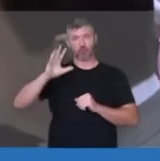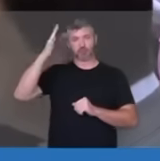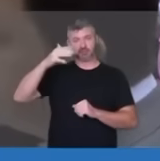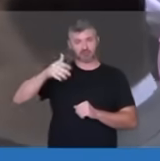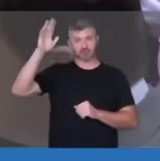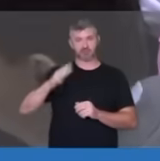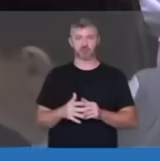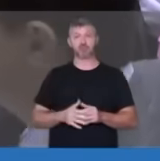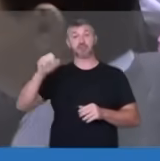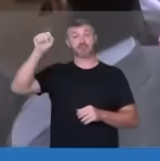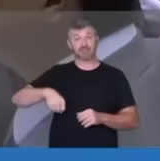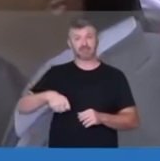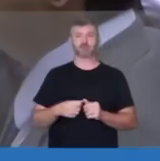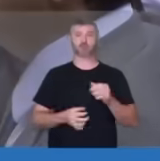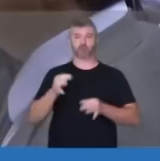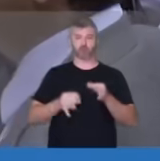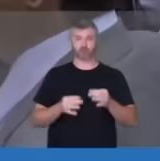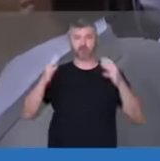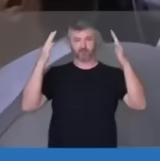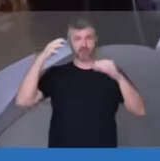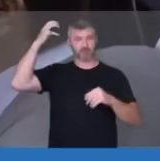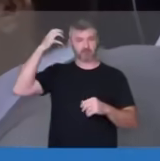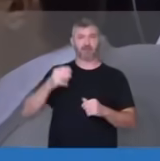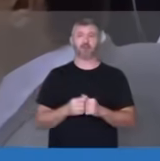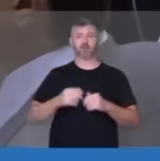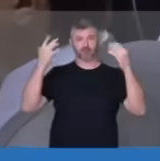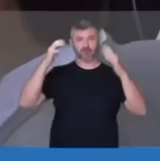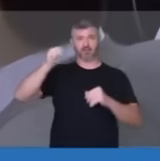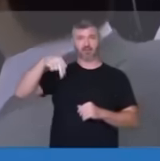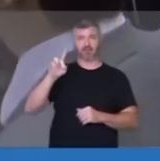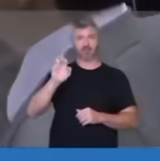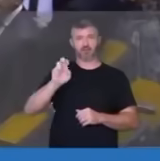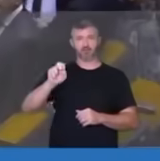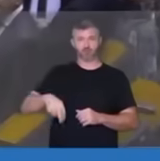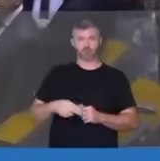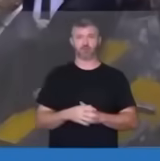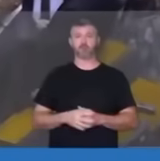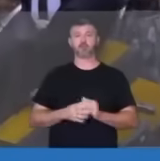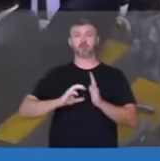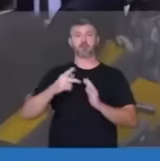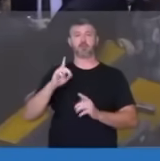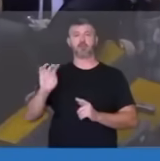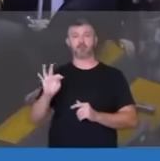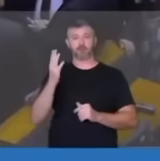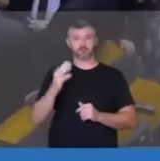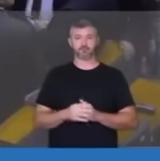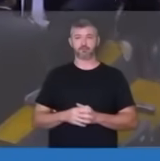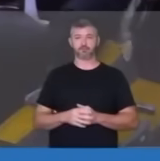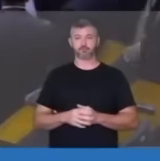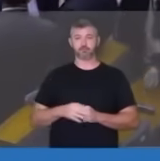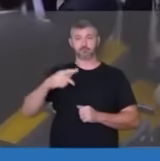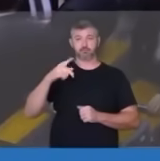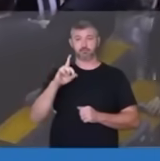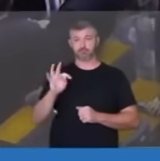totalmente esclarecido. Sim, por justiça, viva Marielle, viva Anderson. PDT, deputado Mota. PDT, senhor